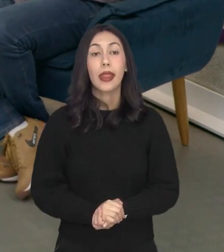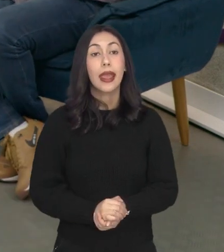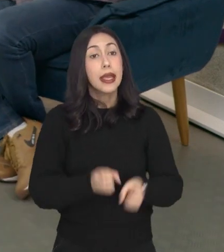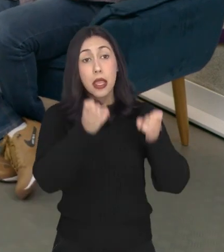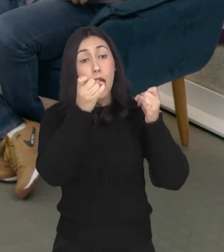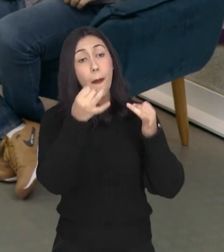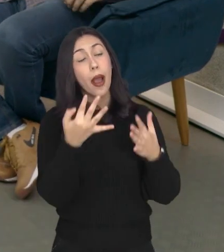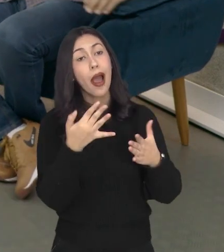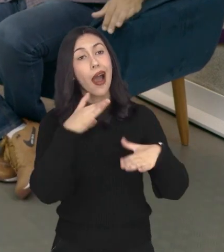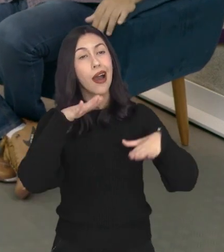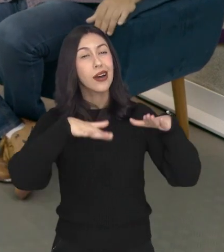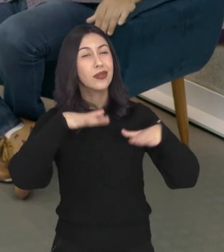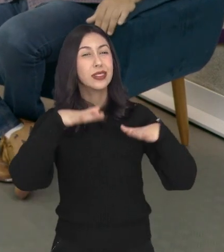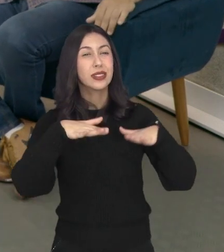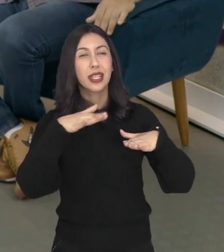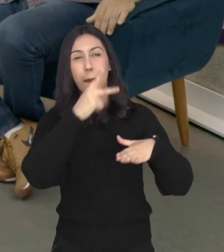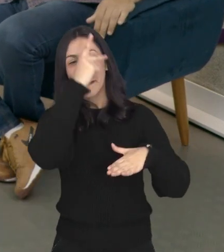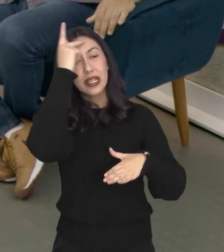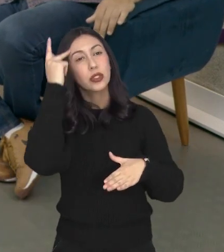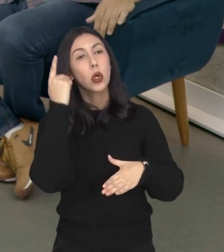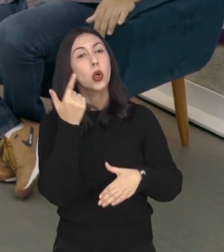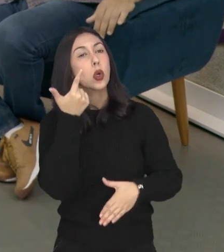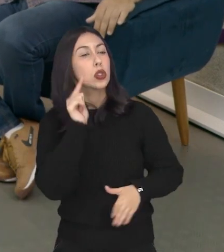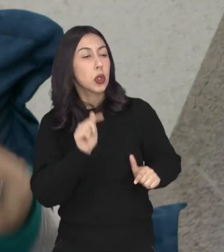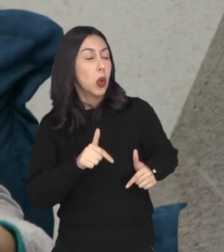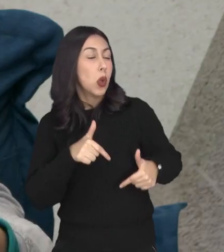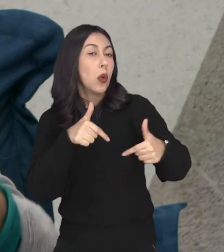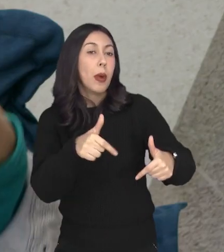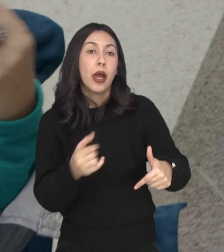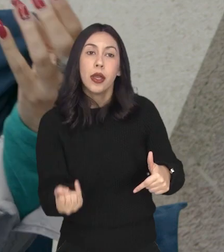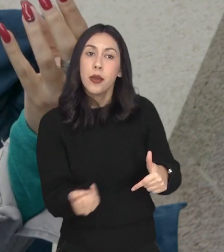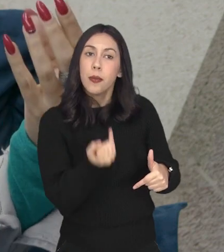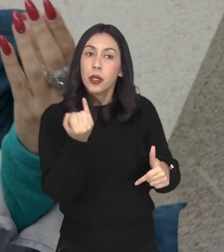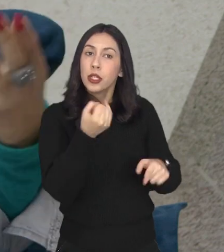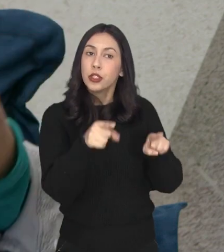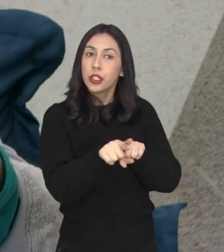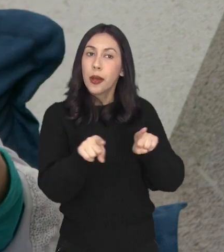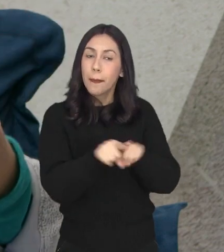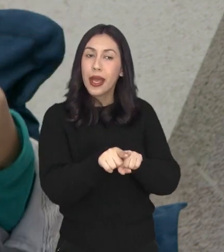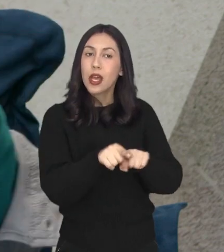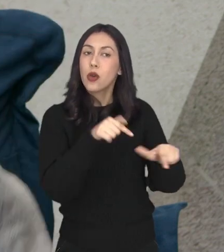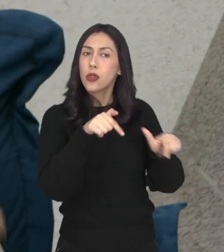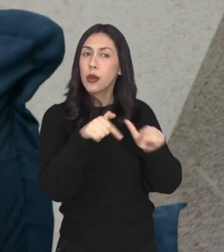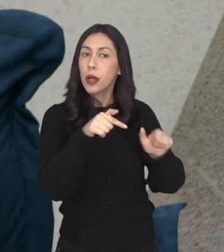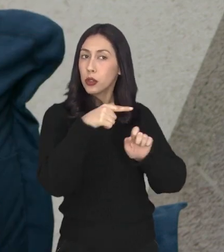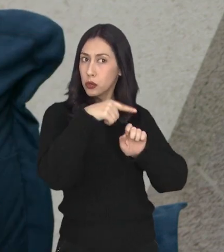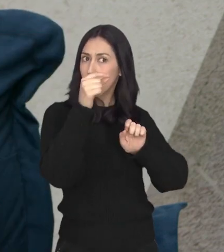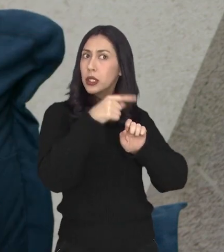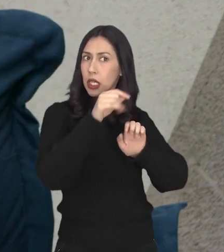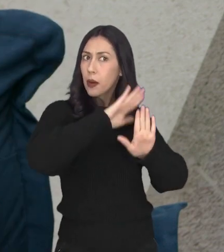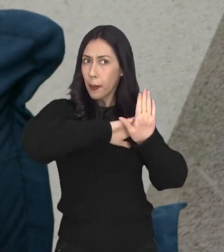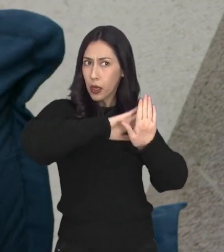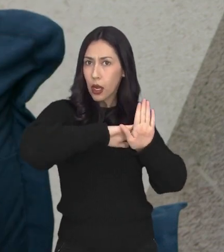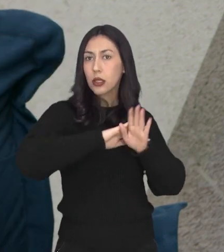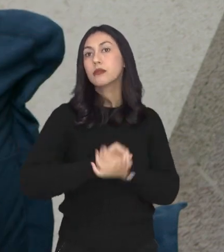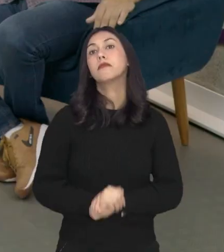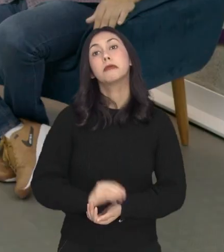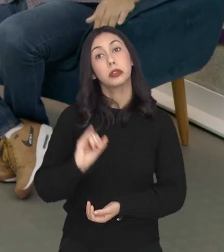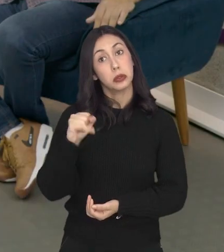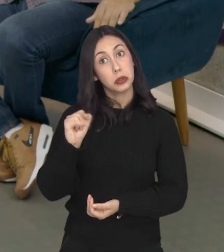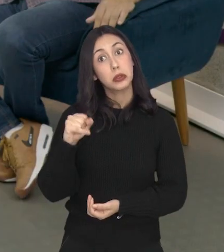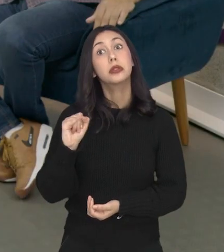estava falando que, às vezes, para um jogador se destacar, é importante o trabalho do empresário. Com